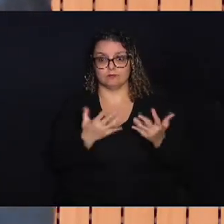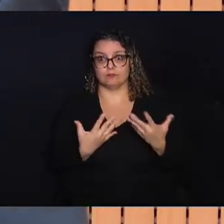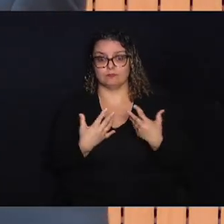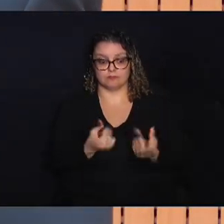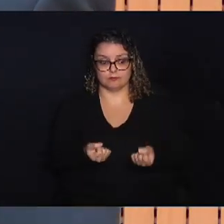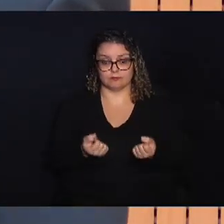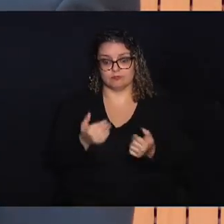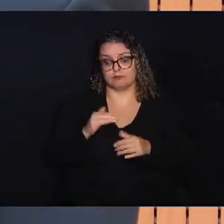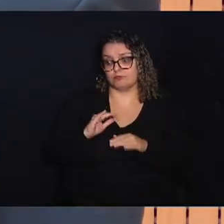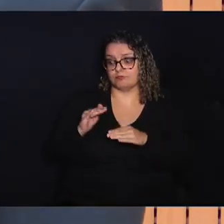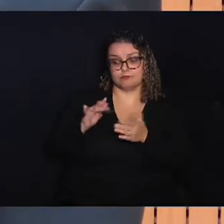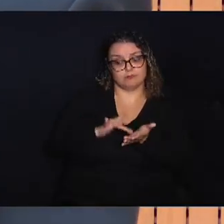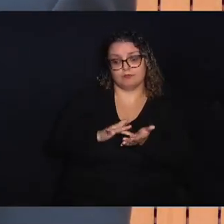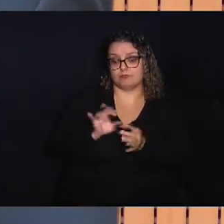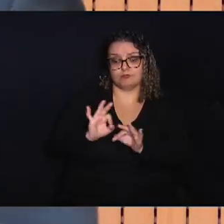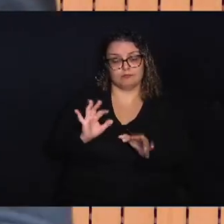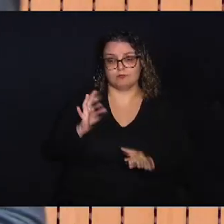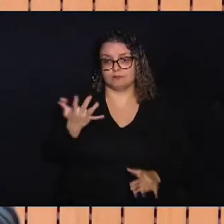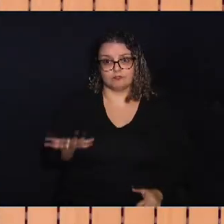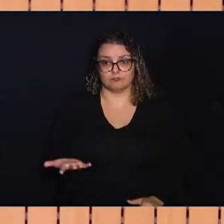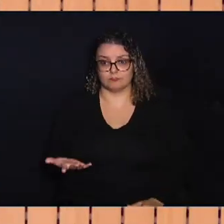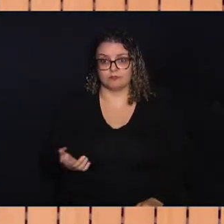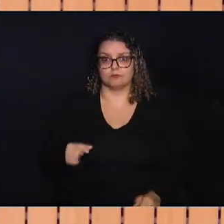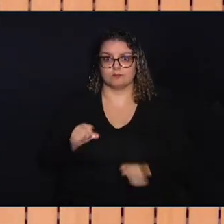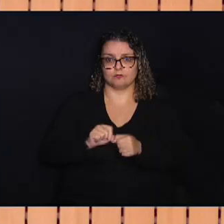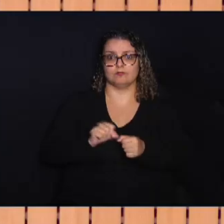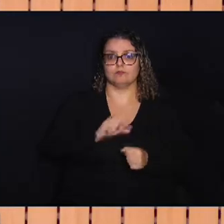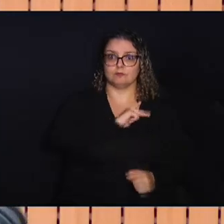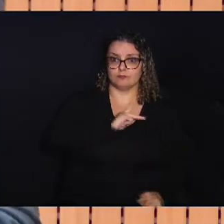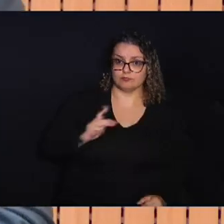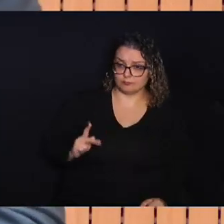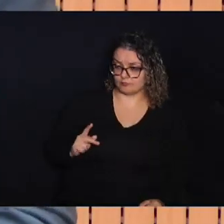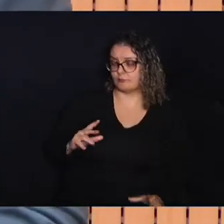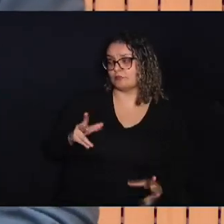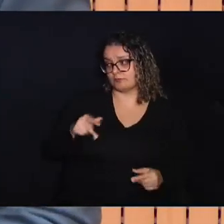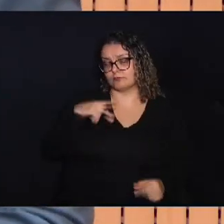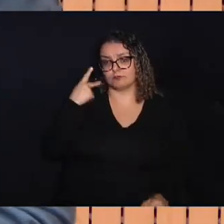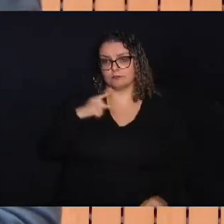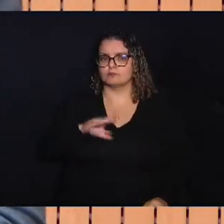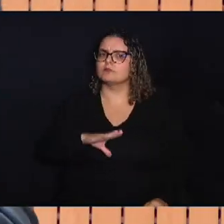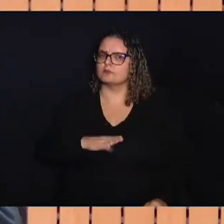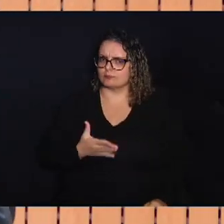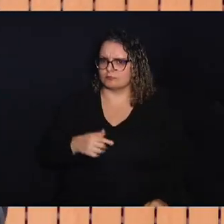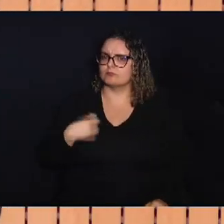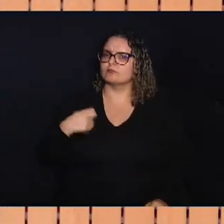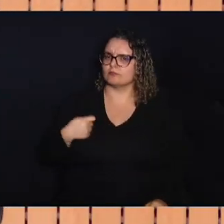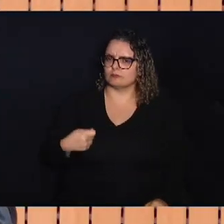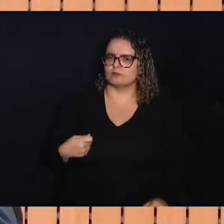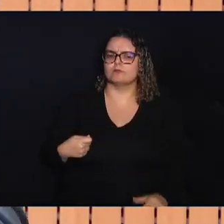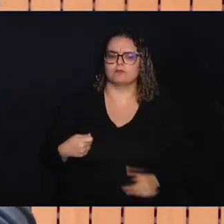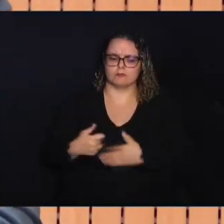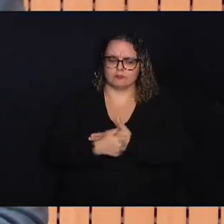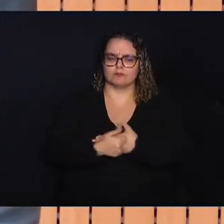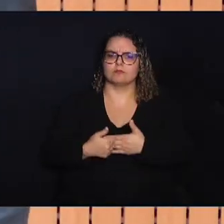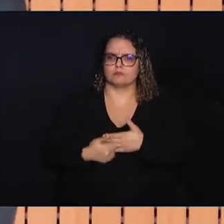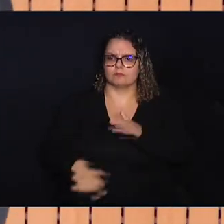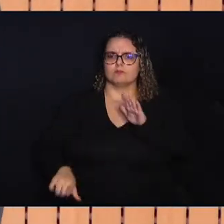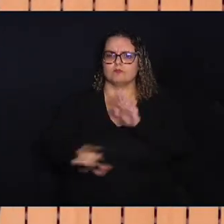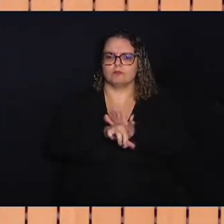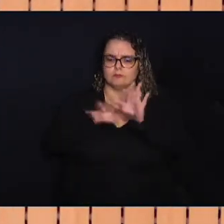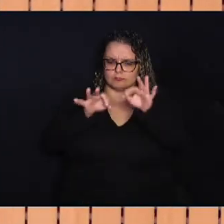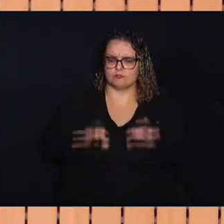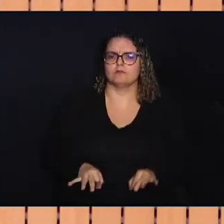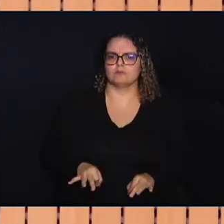fazer o que tem que ser feito no Brasil, presidente e todos os vereadores, tem que ter coragem, tem que ter moral, tem que ter legitimidade, tem que